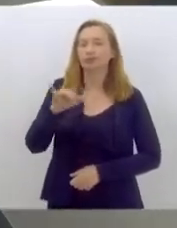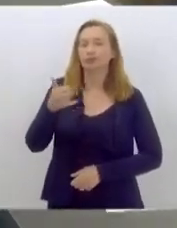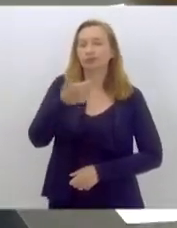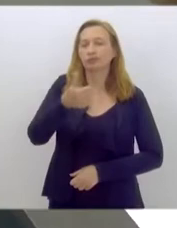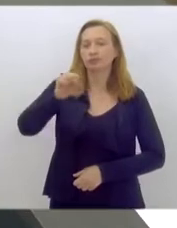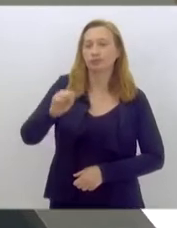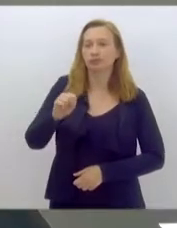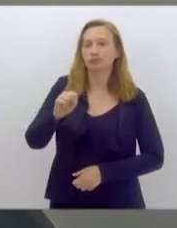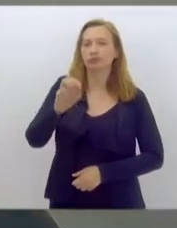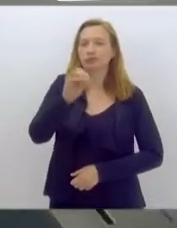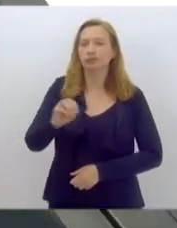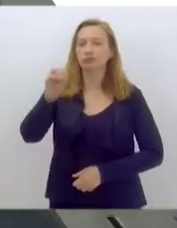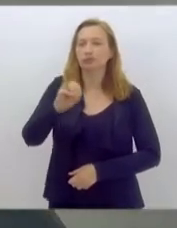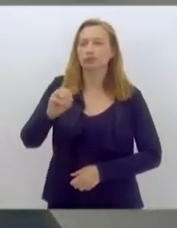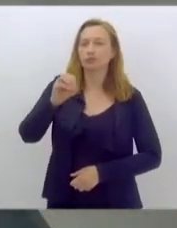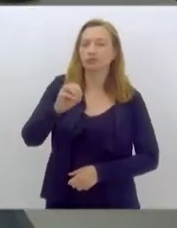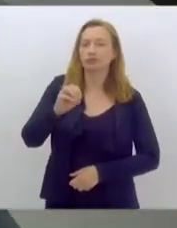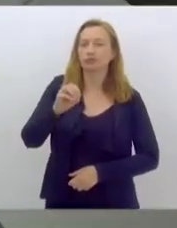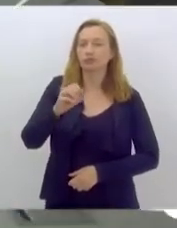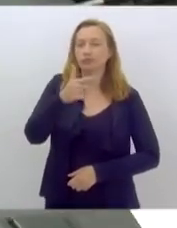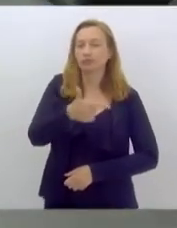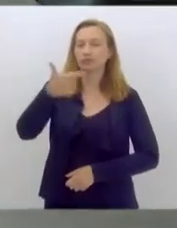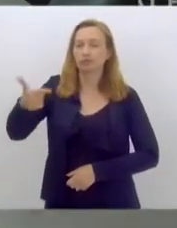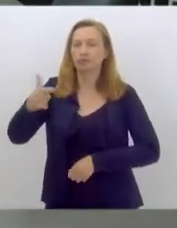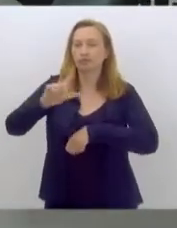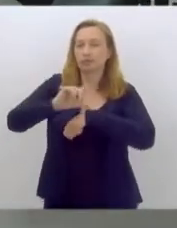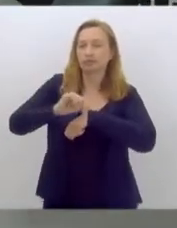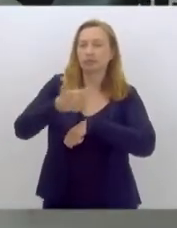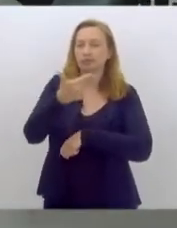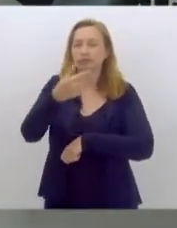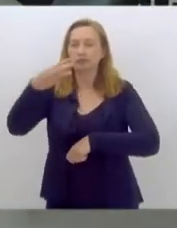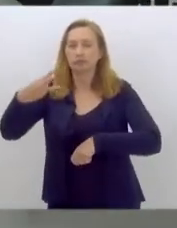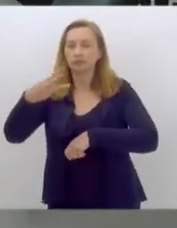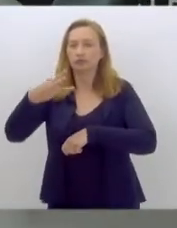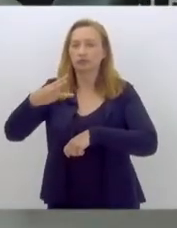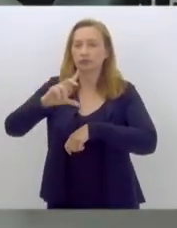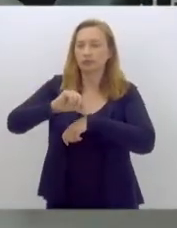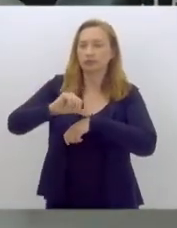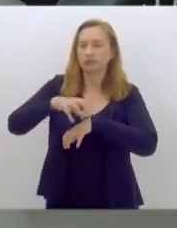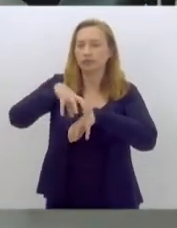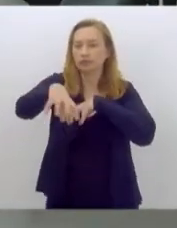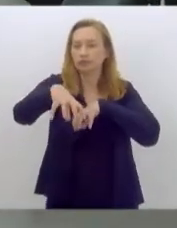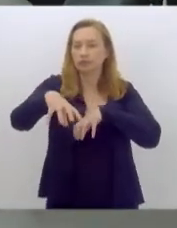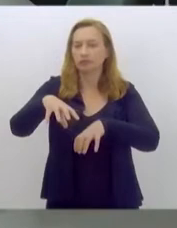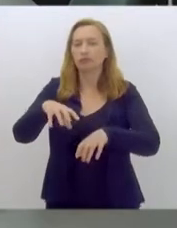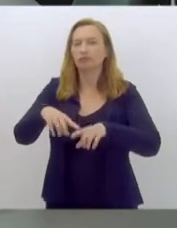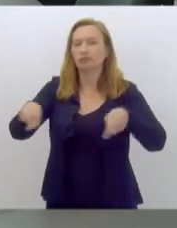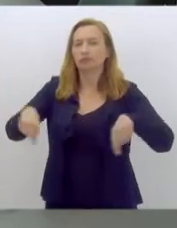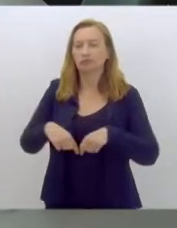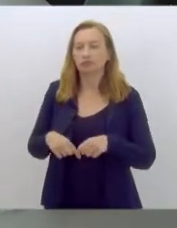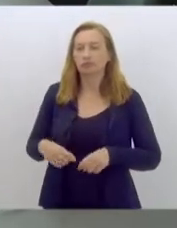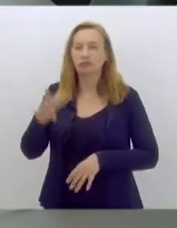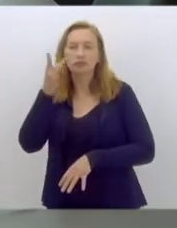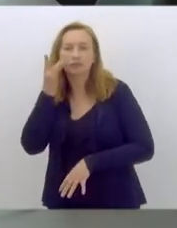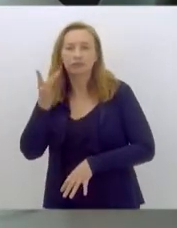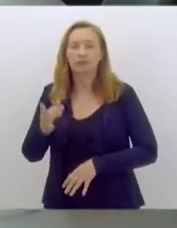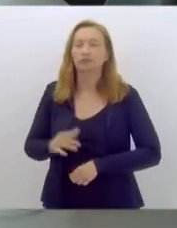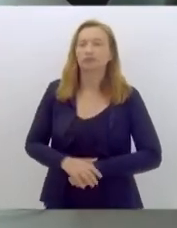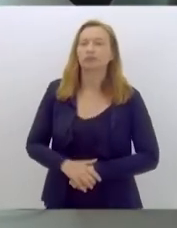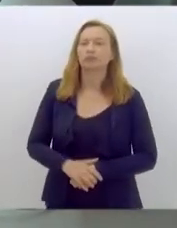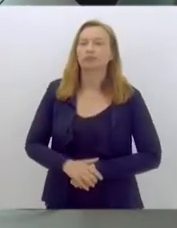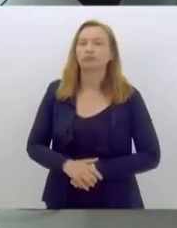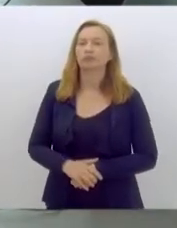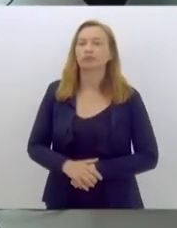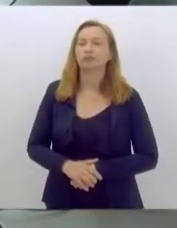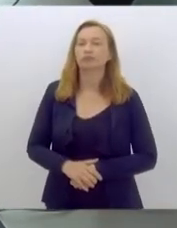de 2022, às 13 horas, de forma semipresencial, na sala 1809 do edifício Lúcio Costa, por